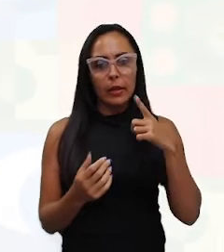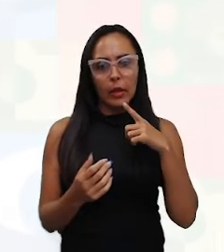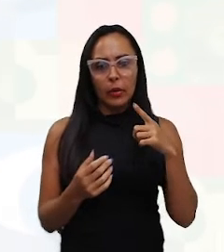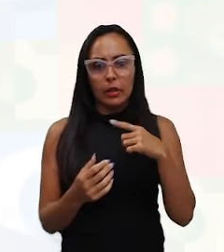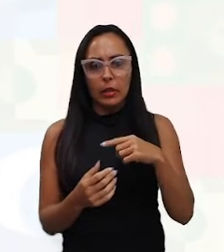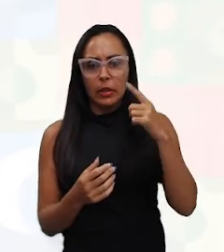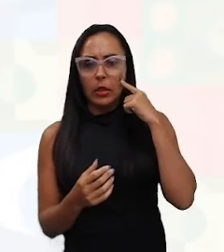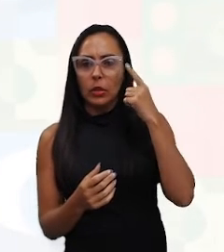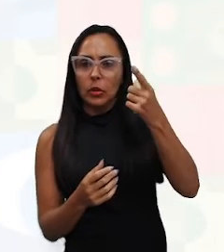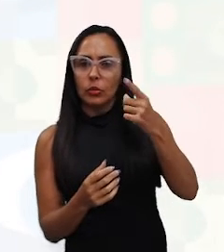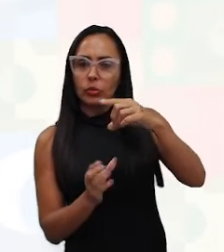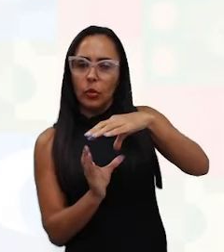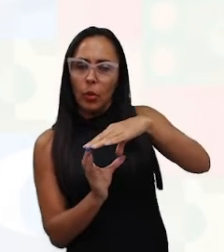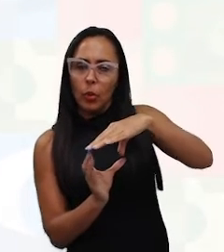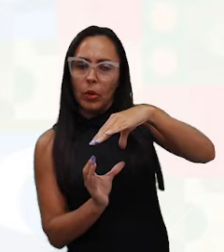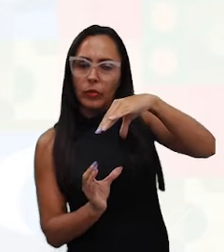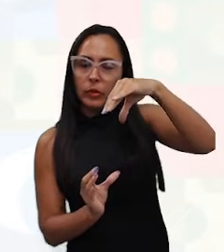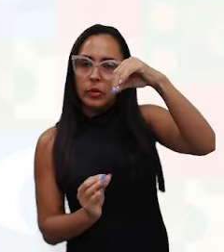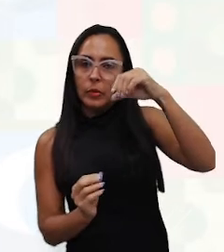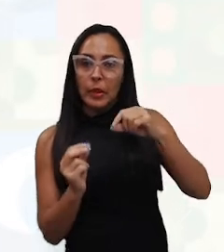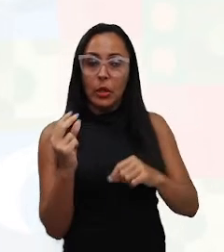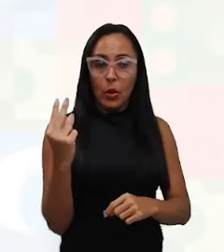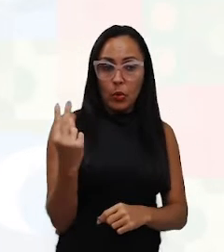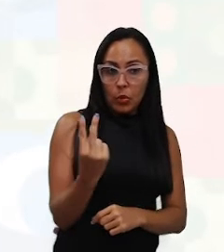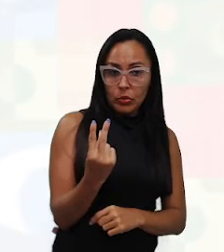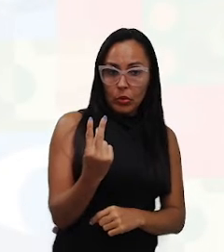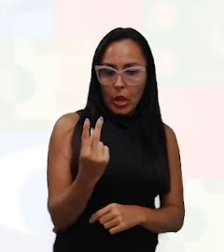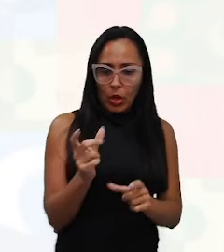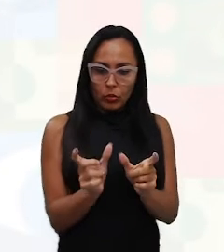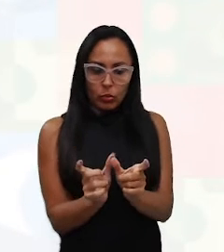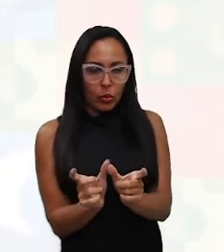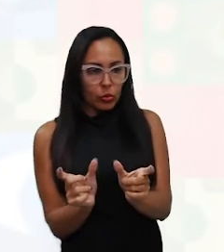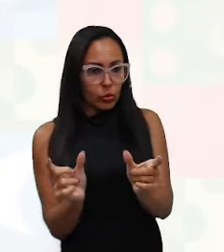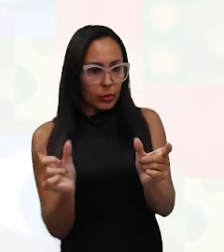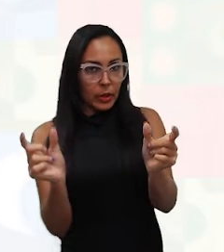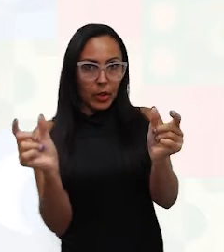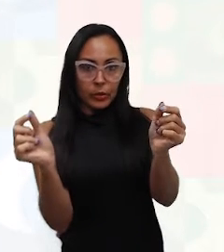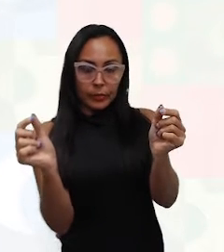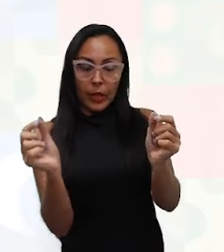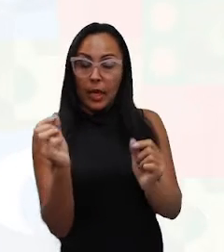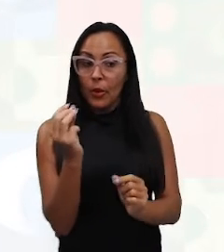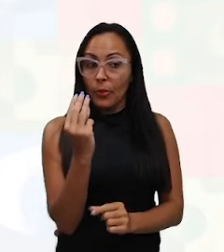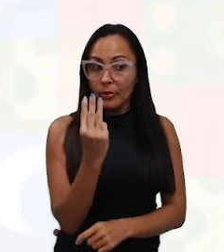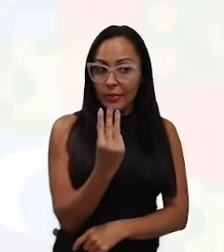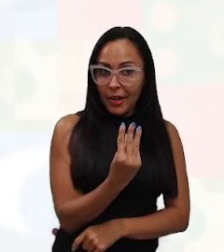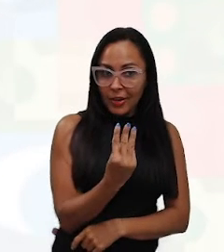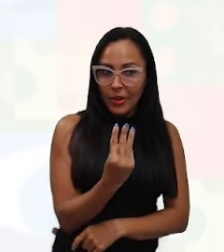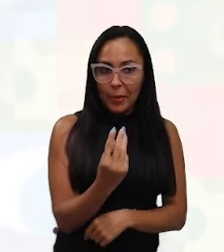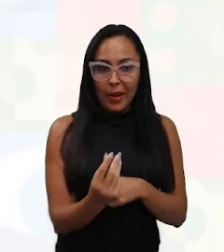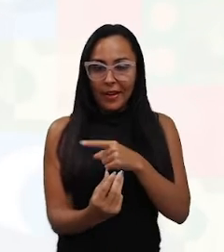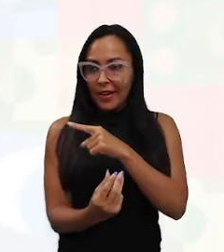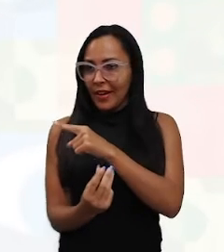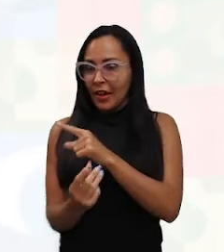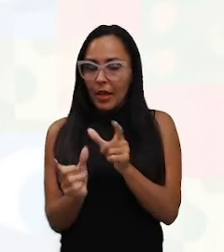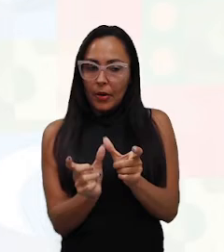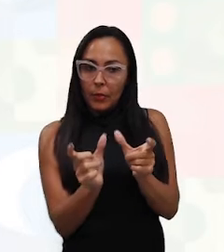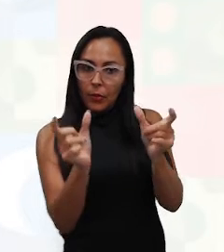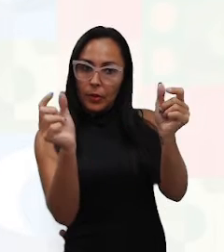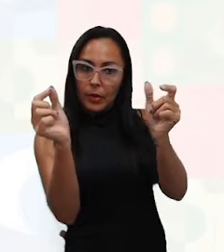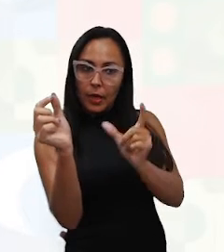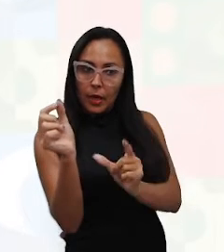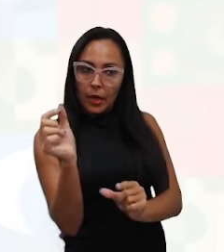um afunilamento, com dois lados afunilando a peça e com três pontos afunilando a